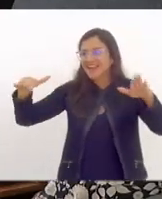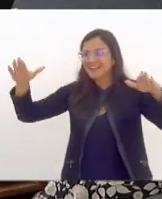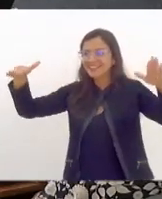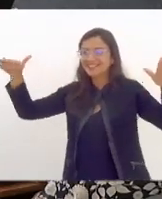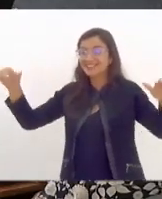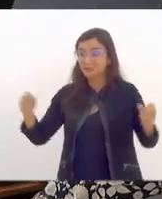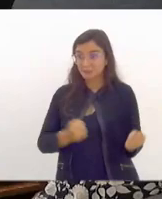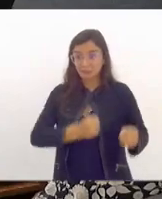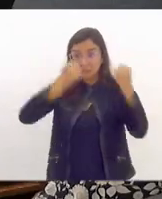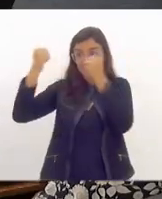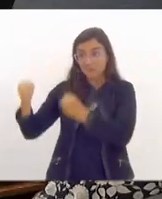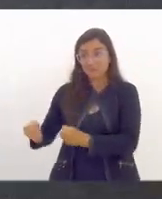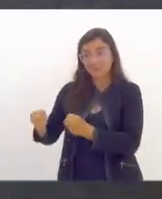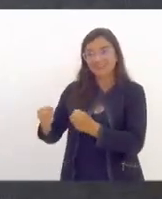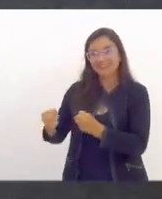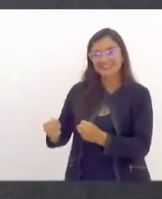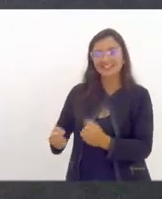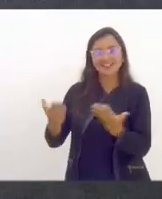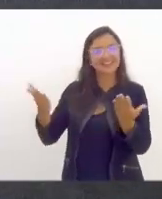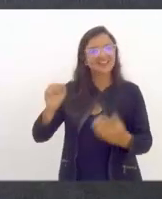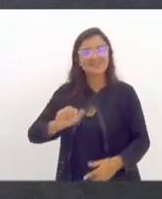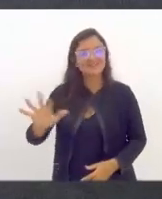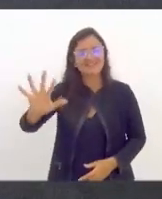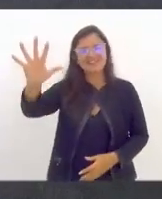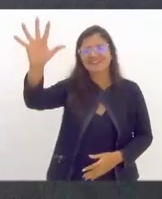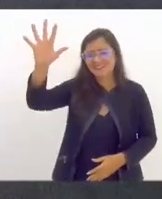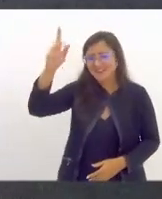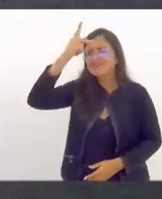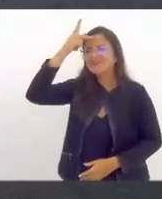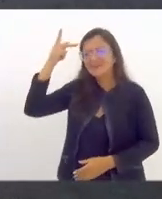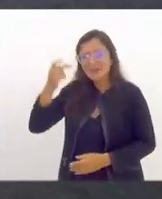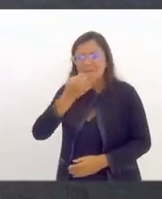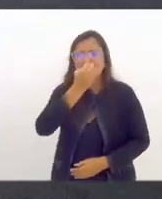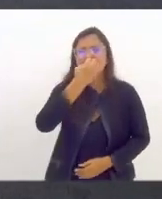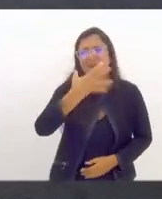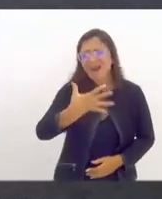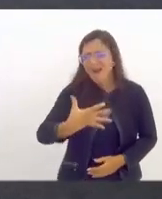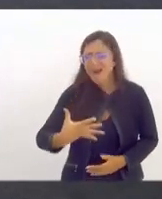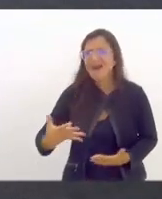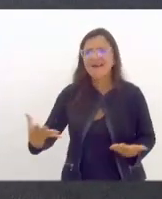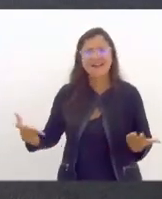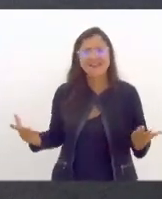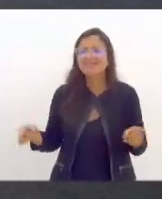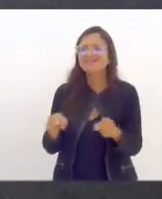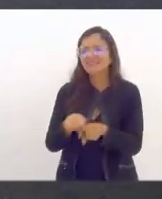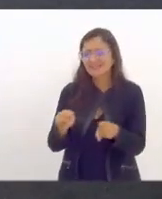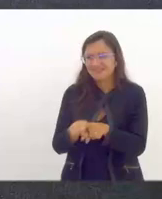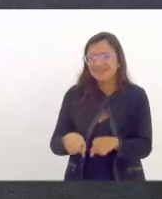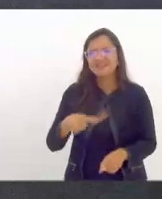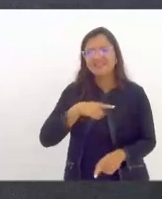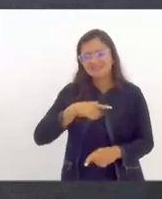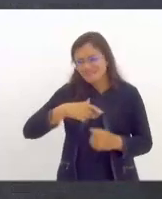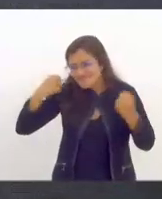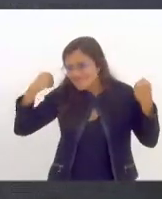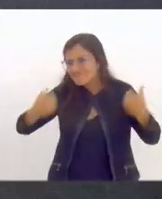autoridade na favela tem gente boa e também